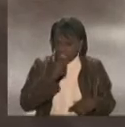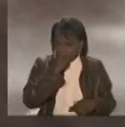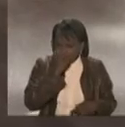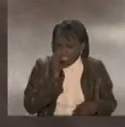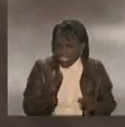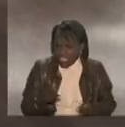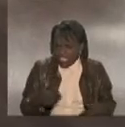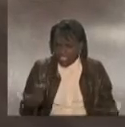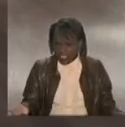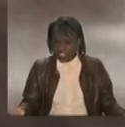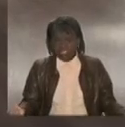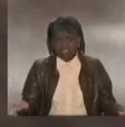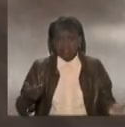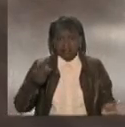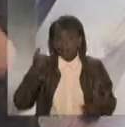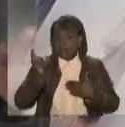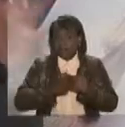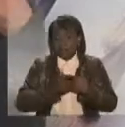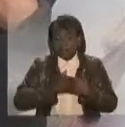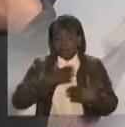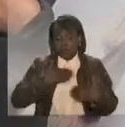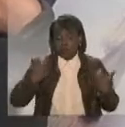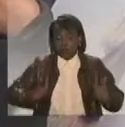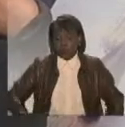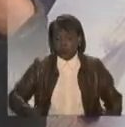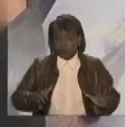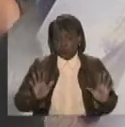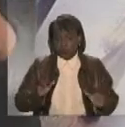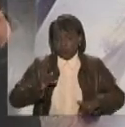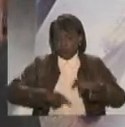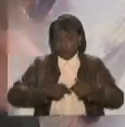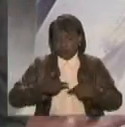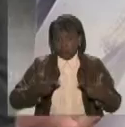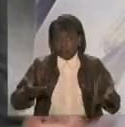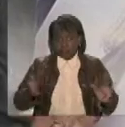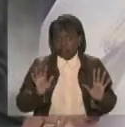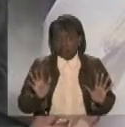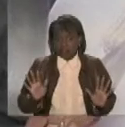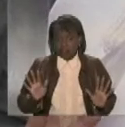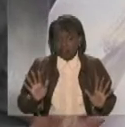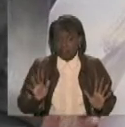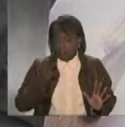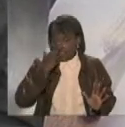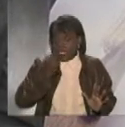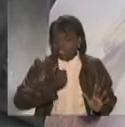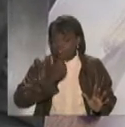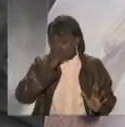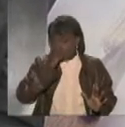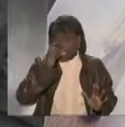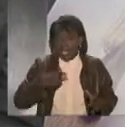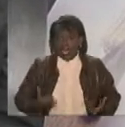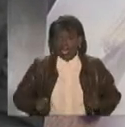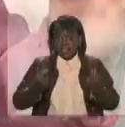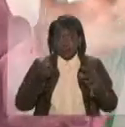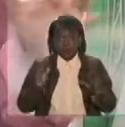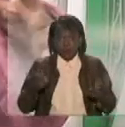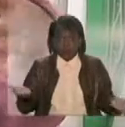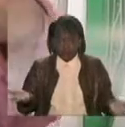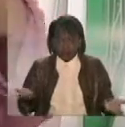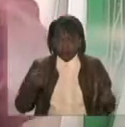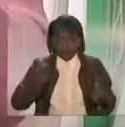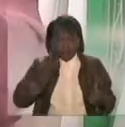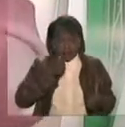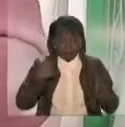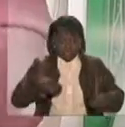Poxa, do corpo, você tá vendo? A gente está ainda tá voltando, virgem. é um papel. Meu corpo Cobram quem é é um objeto, virgem. é um papel ali. Como se a virgindade fosse um câncer. Eu acho assim,